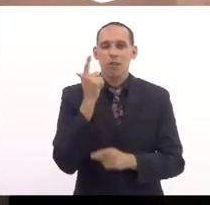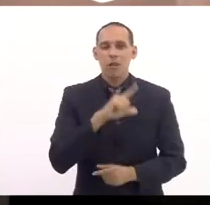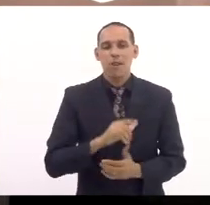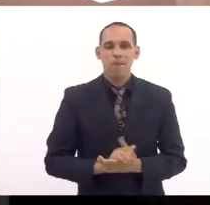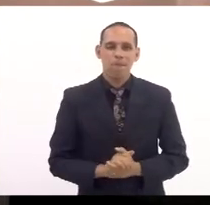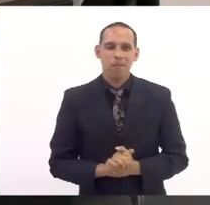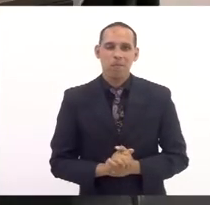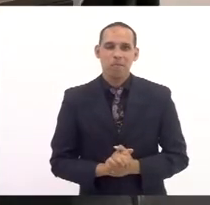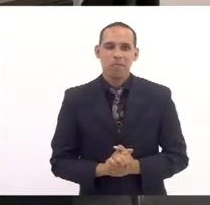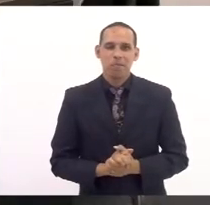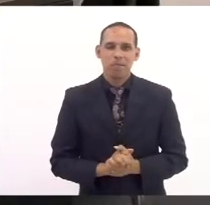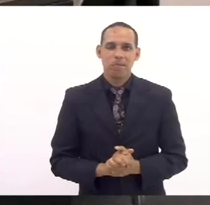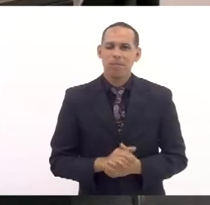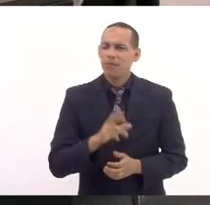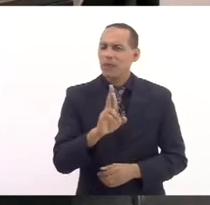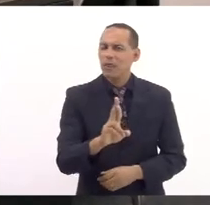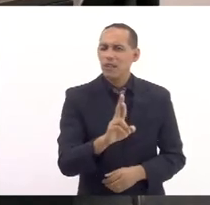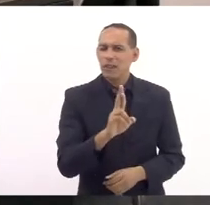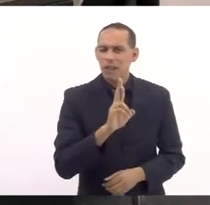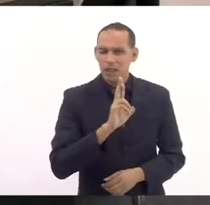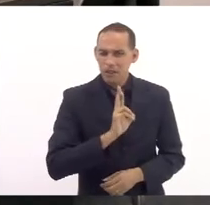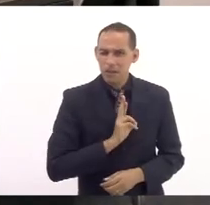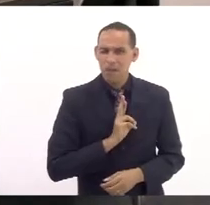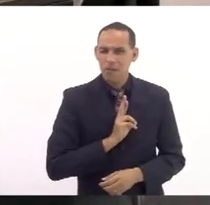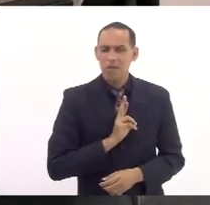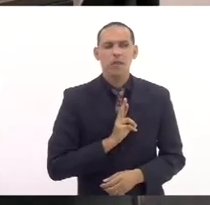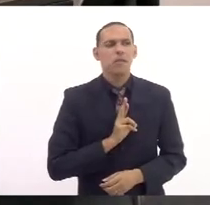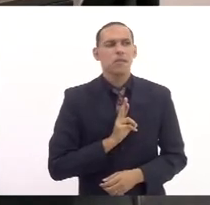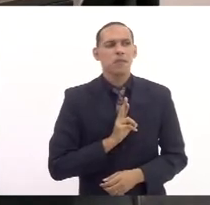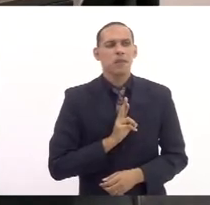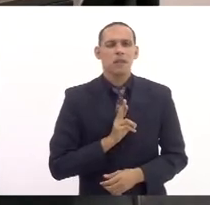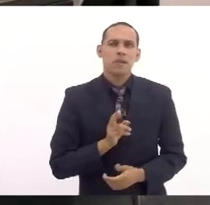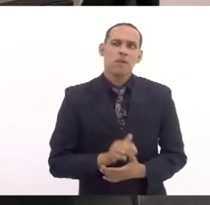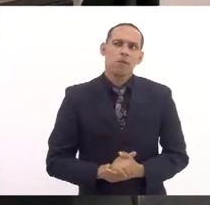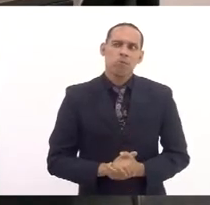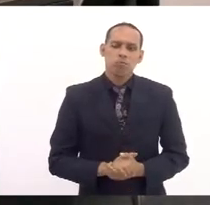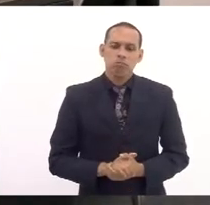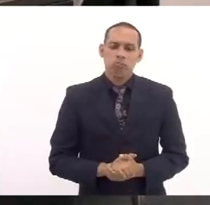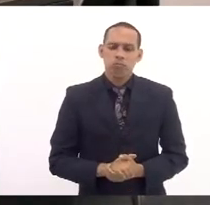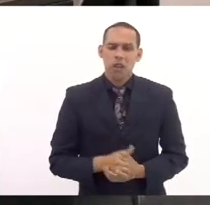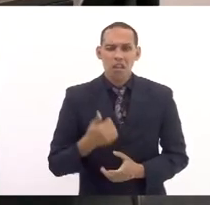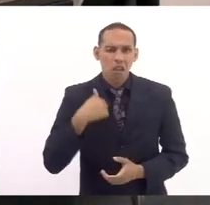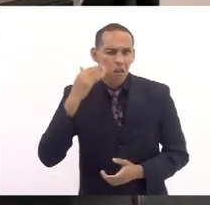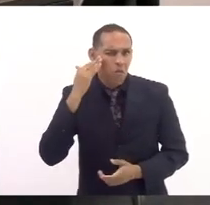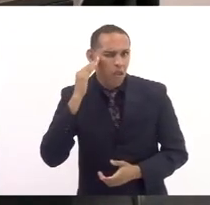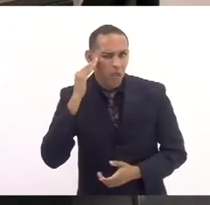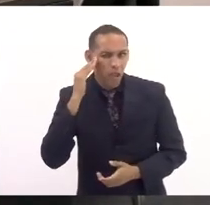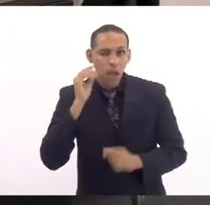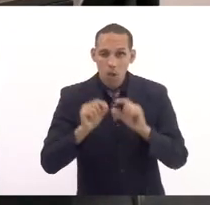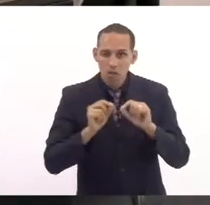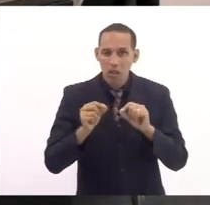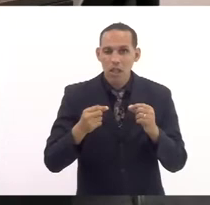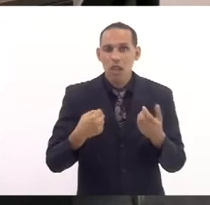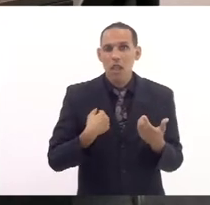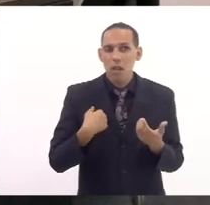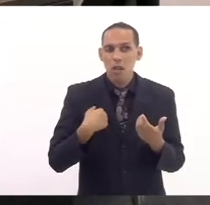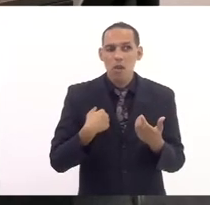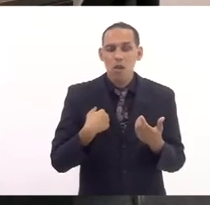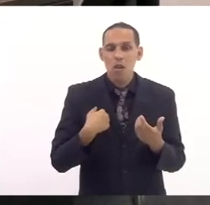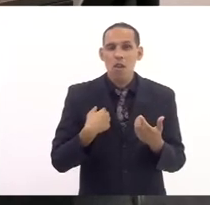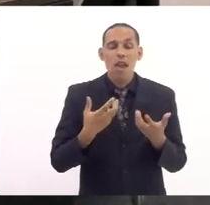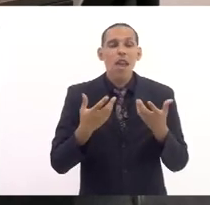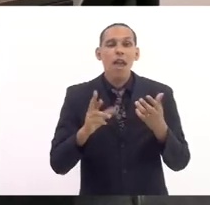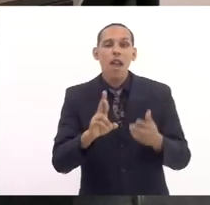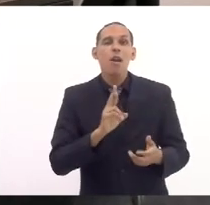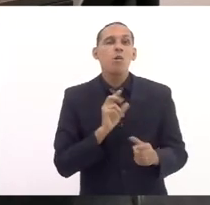a resposta que você está apresentando aqui não é, de fato, aquilo que, no meu entendimento, gostaria de ouvir. De que forma está se dando